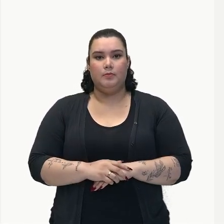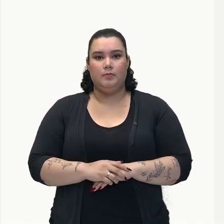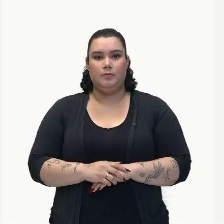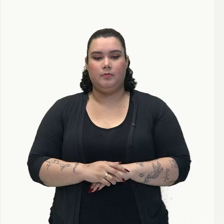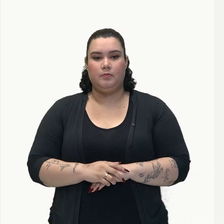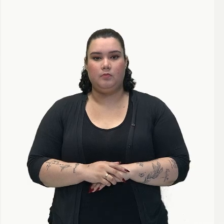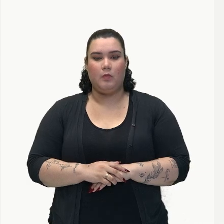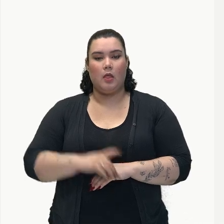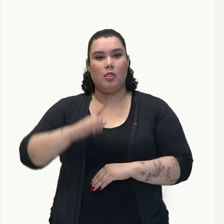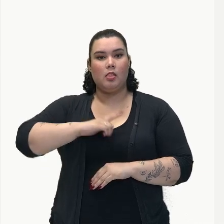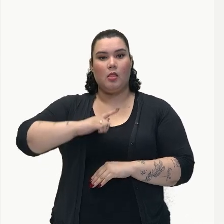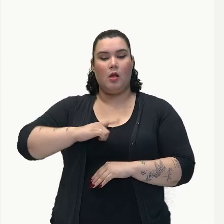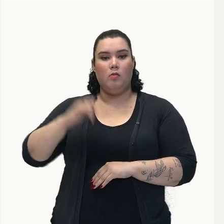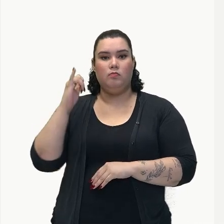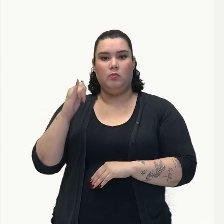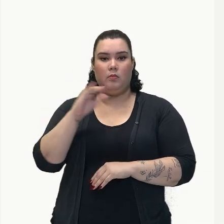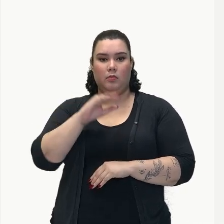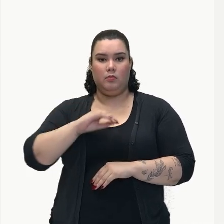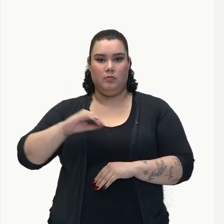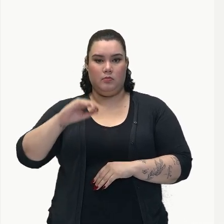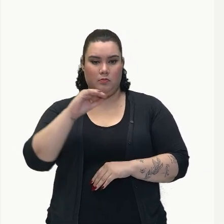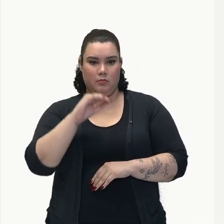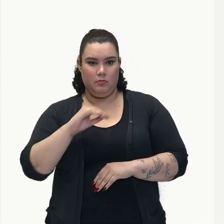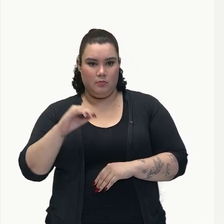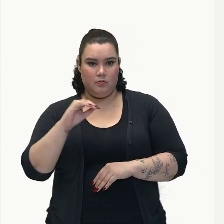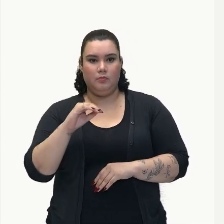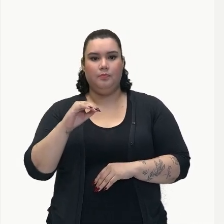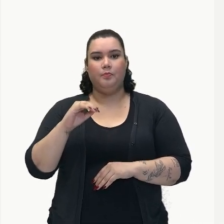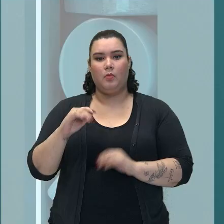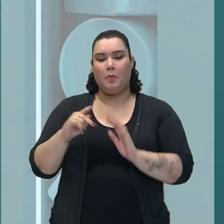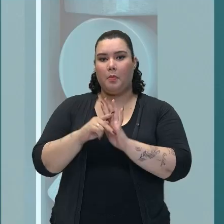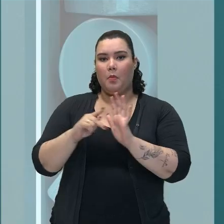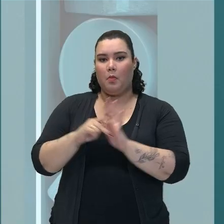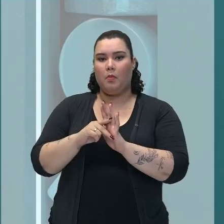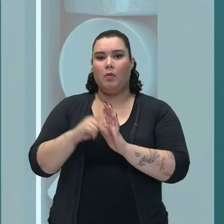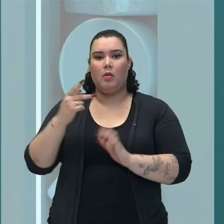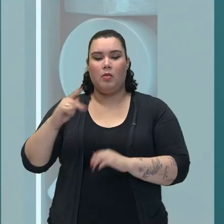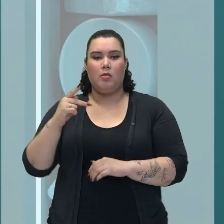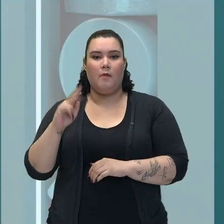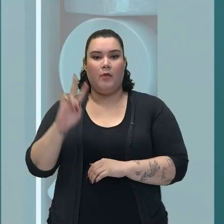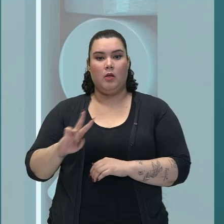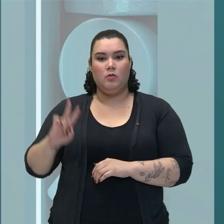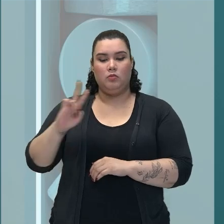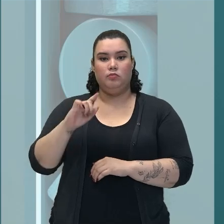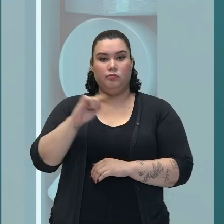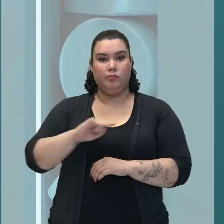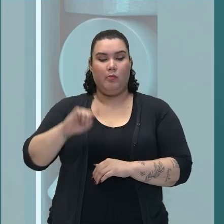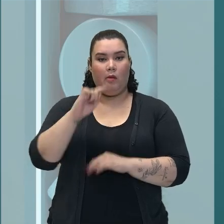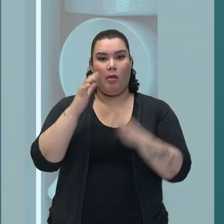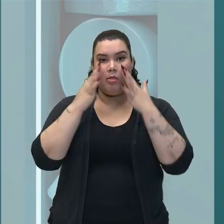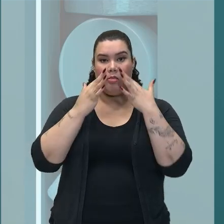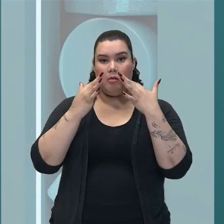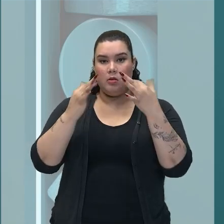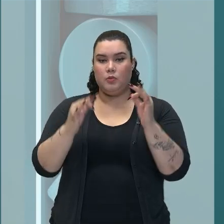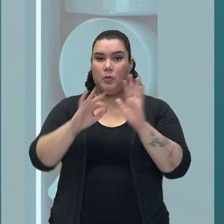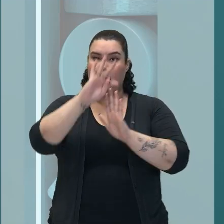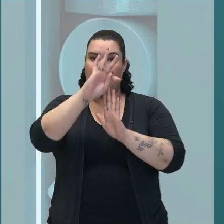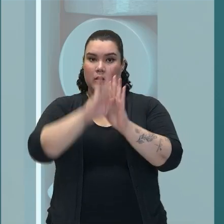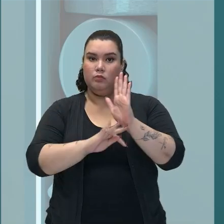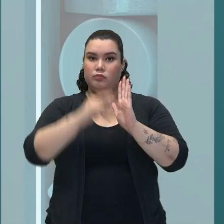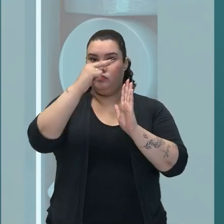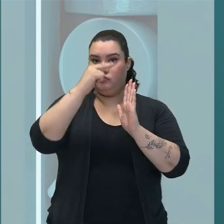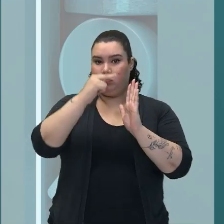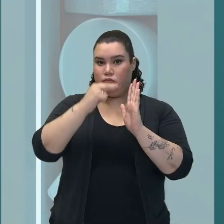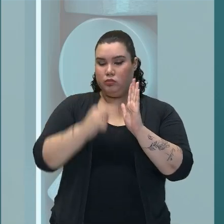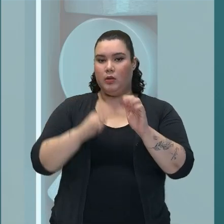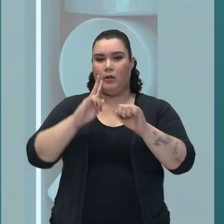uma narração na voz de uma nativa da Venezuela. Eu gostaria que vocês ouvissem atentamente essa narração